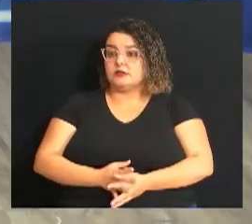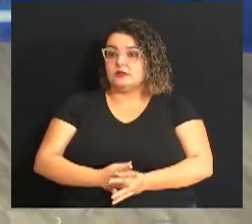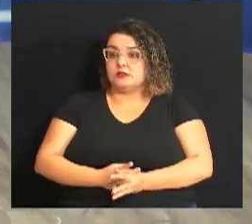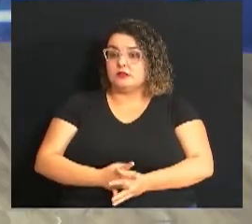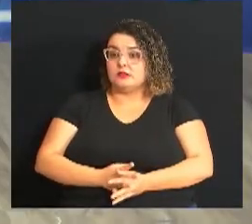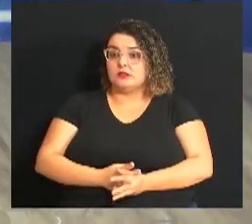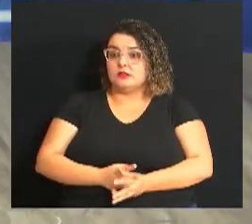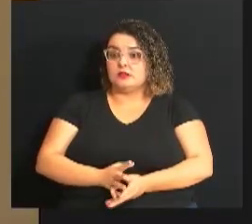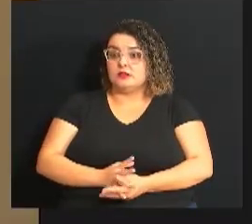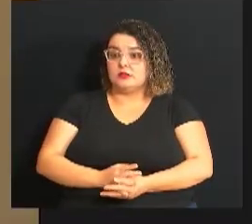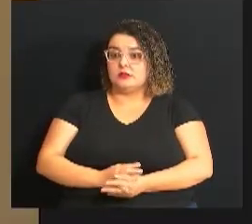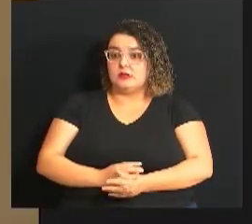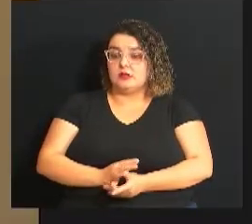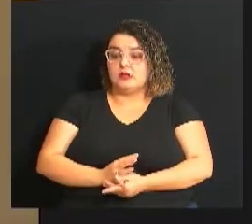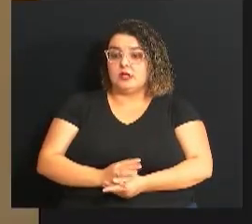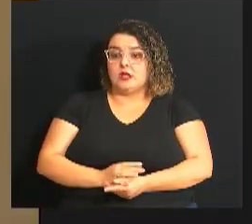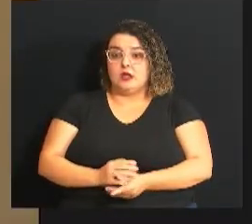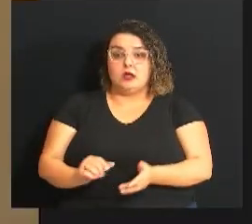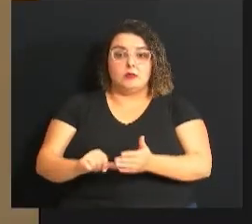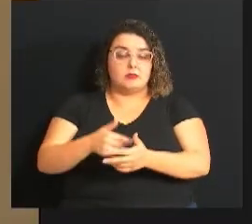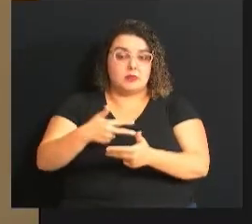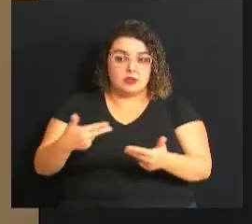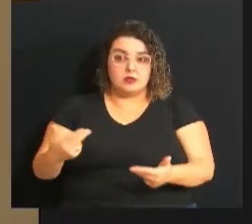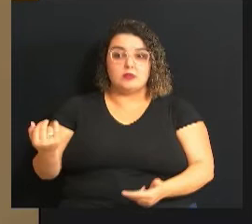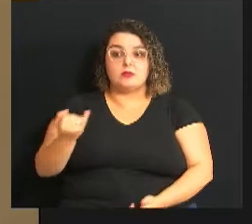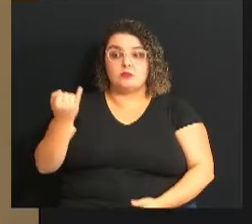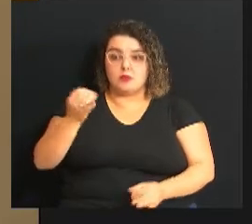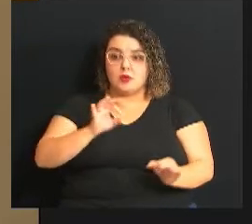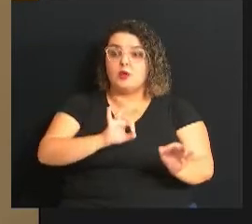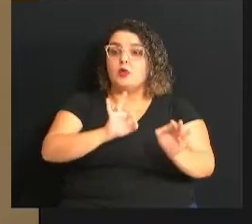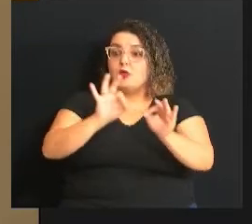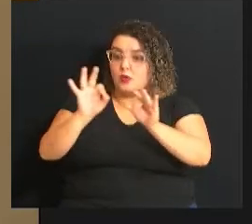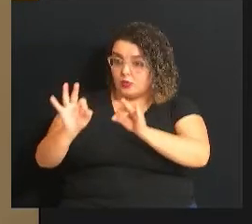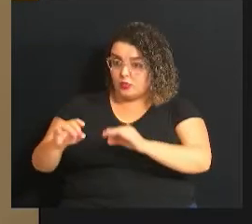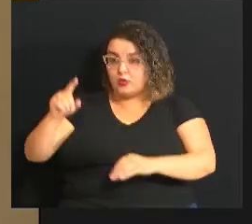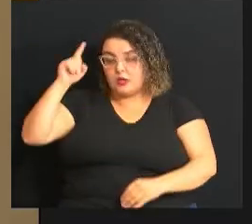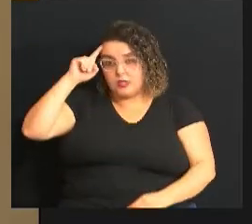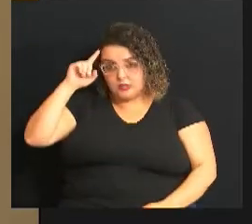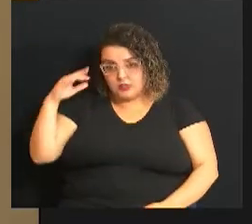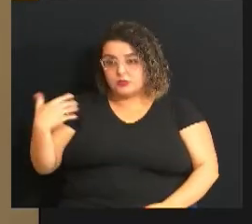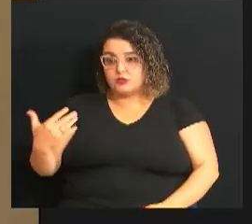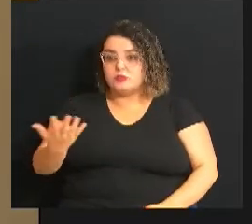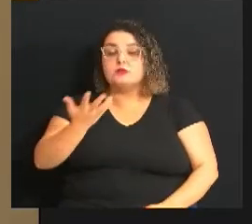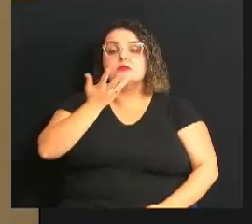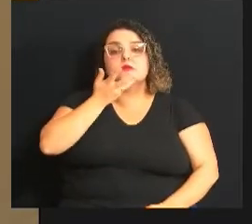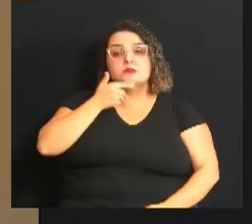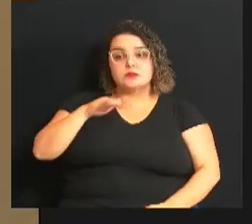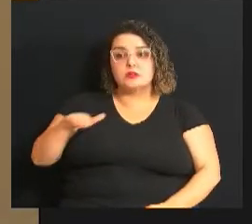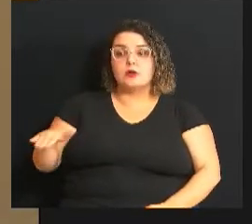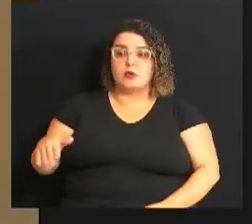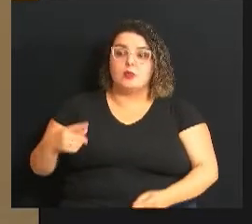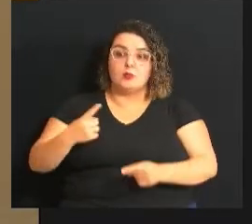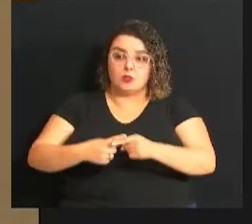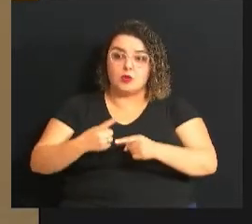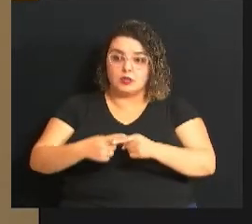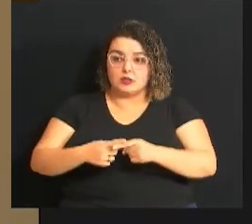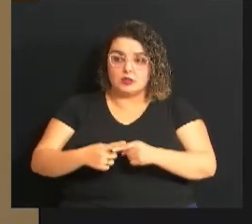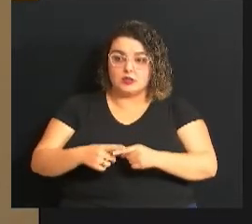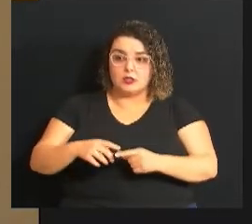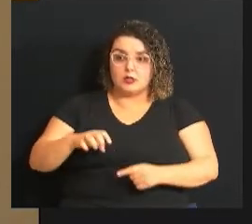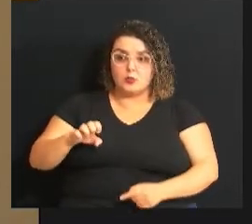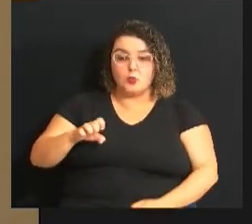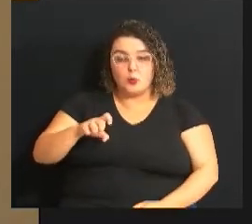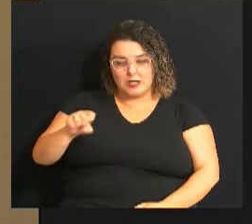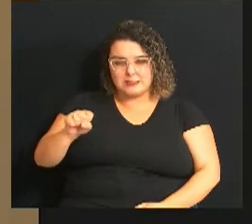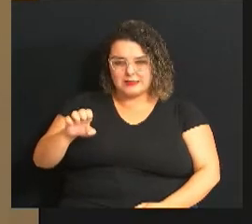Então, assim, a primeira coisa que eu acho que é super importante é o acompanhamento rotineiro dessas crianças, né? Porque aquelas que têm excesso de peso, às